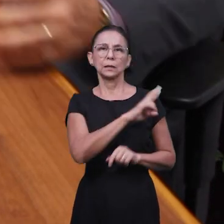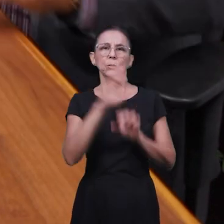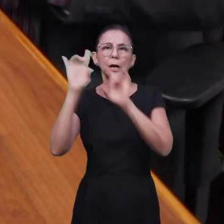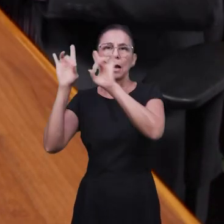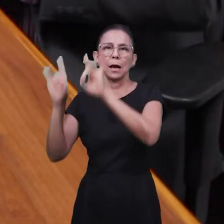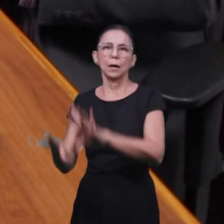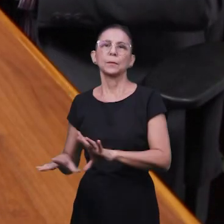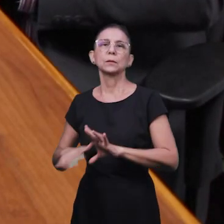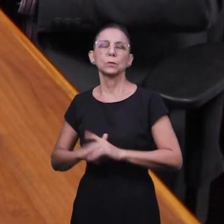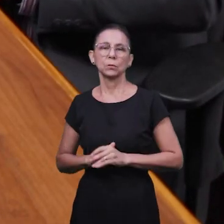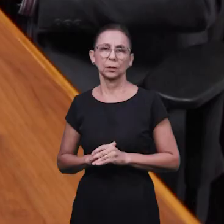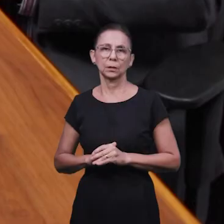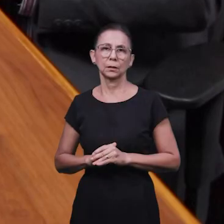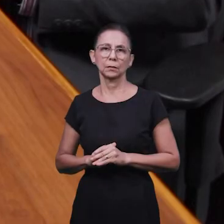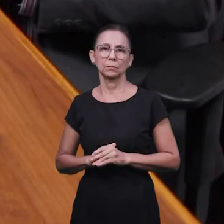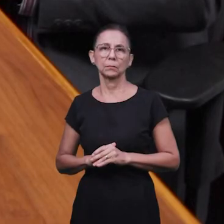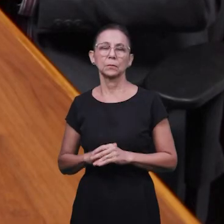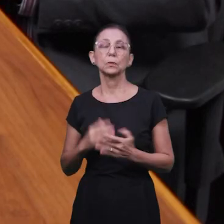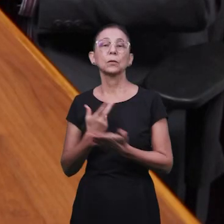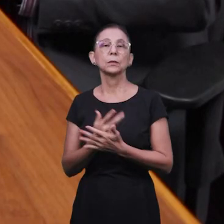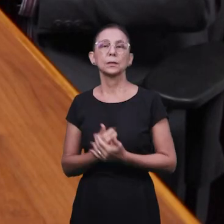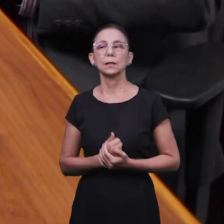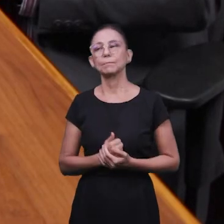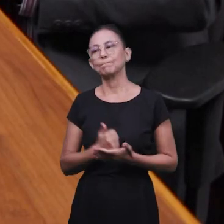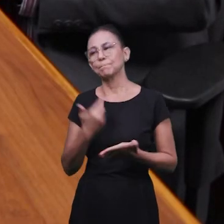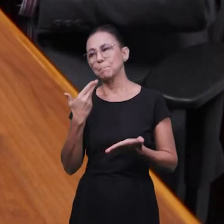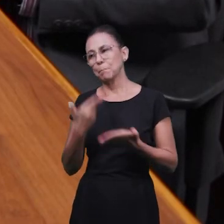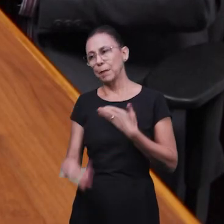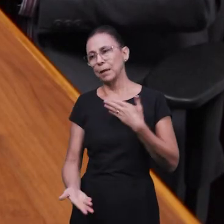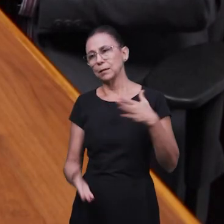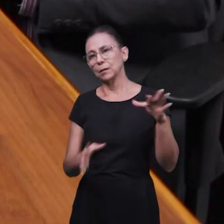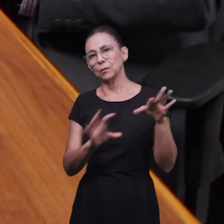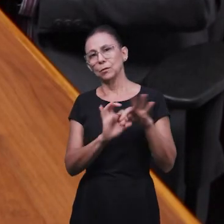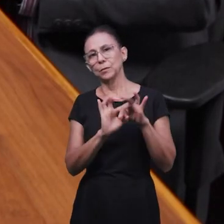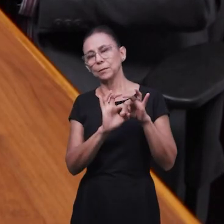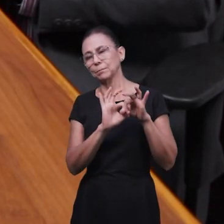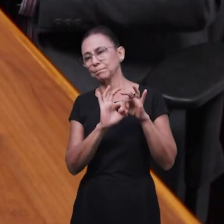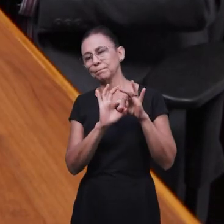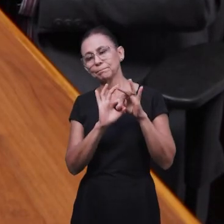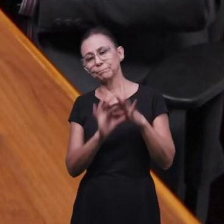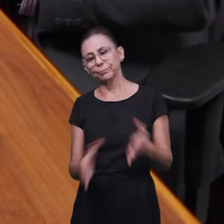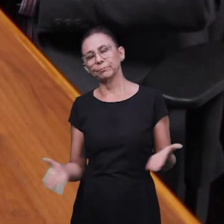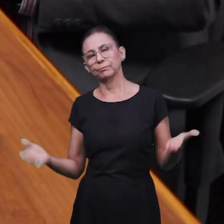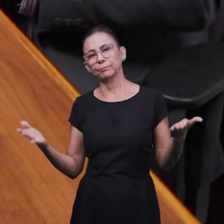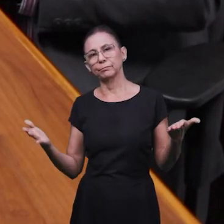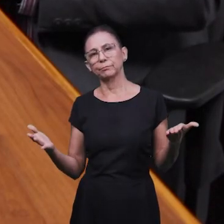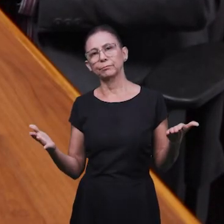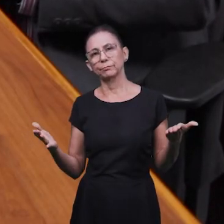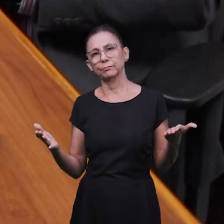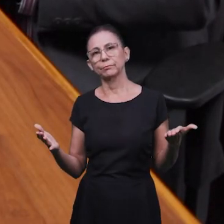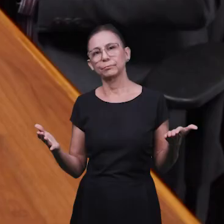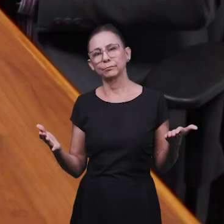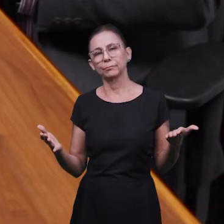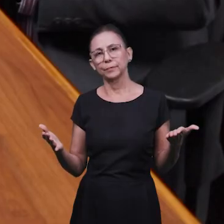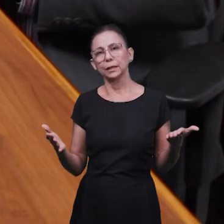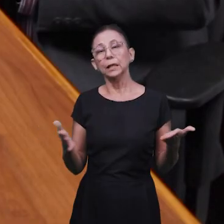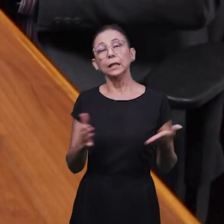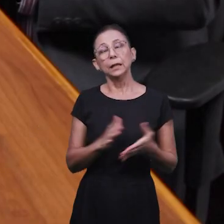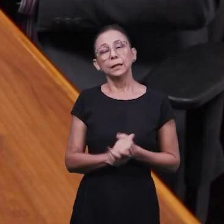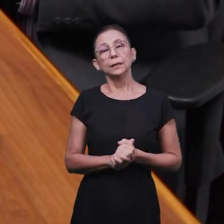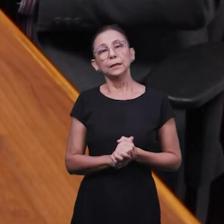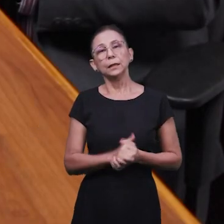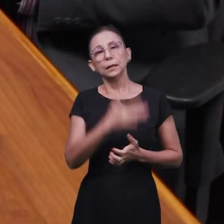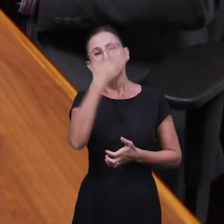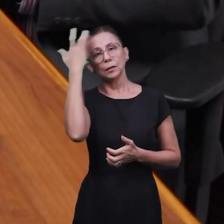comunhão? Exatamente. Perdeu a comunhão e o homem aquele que se dizia